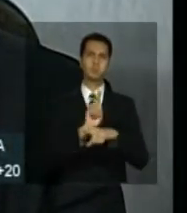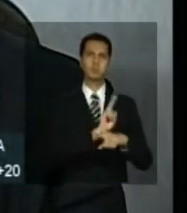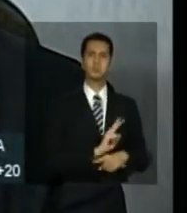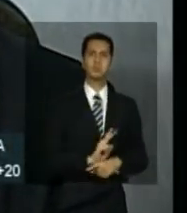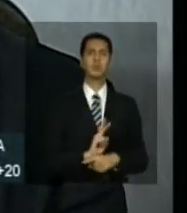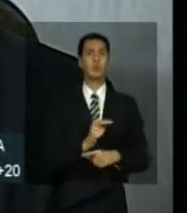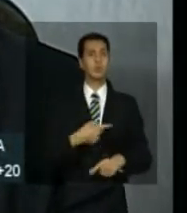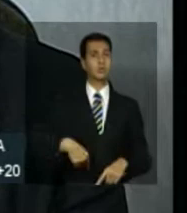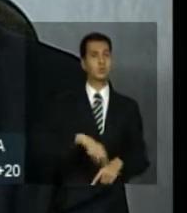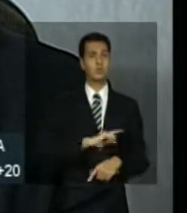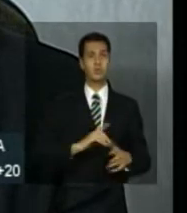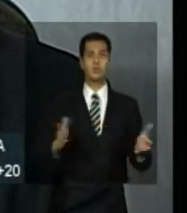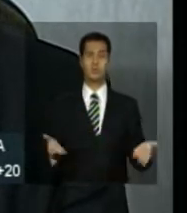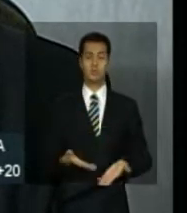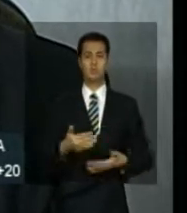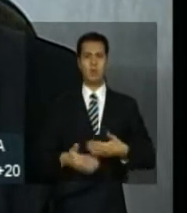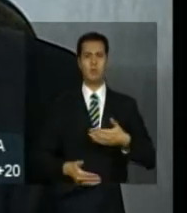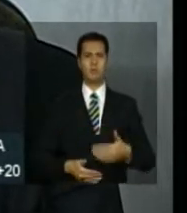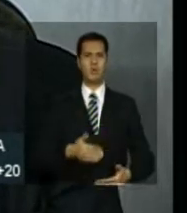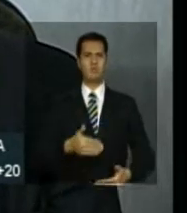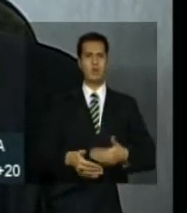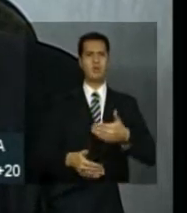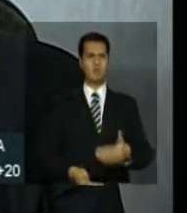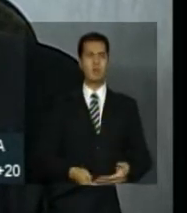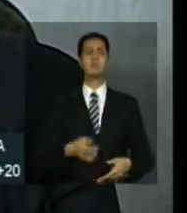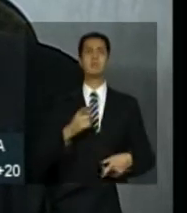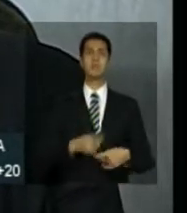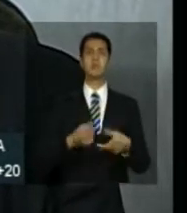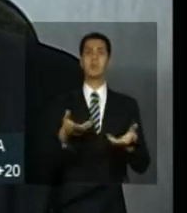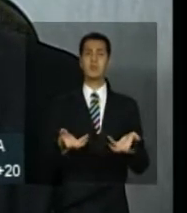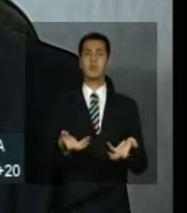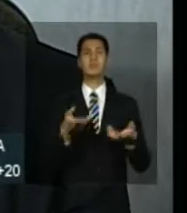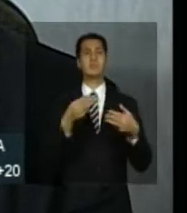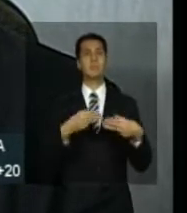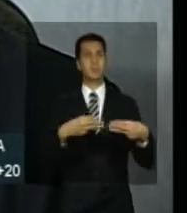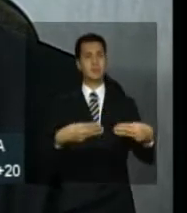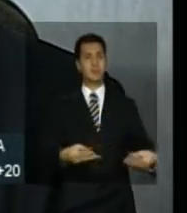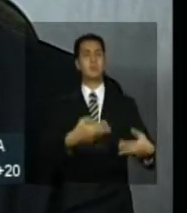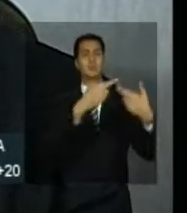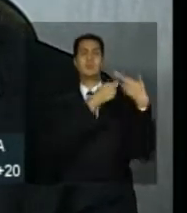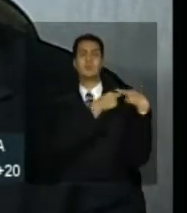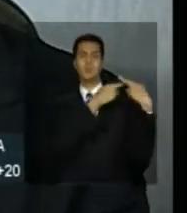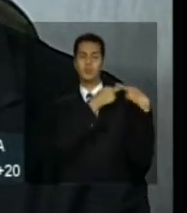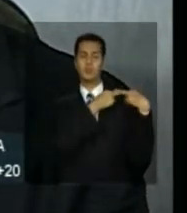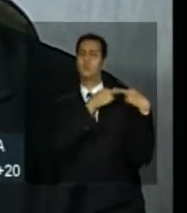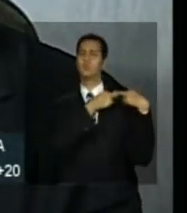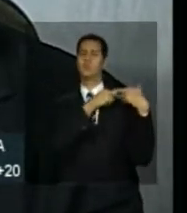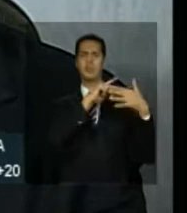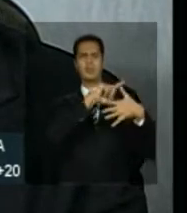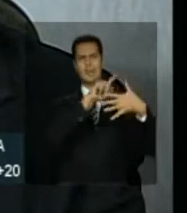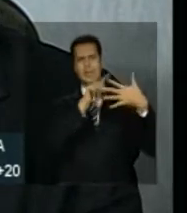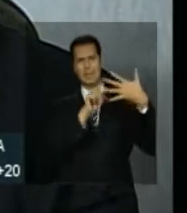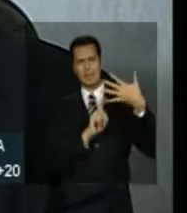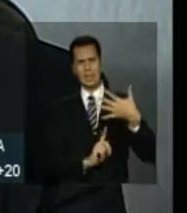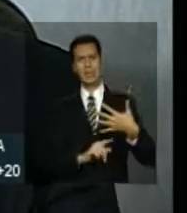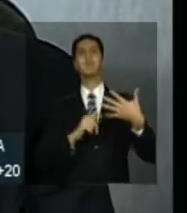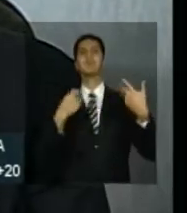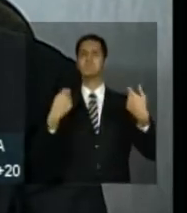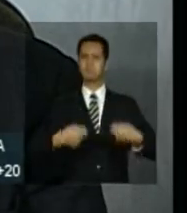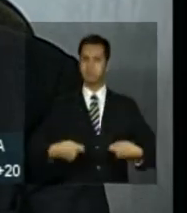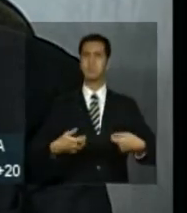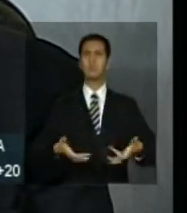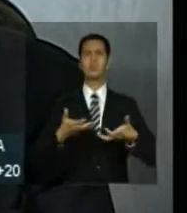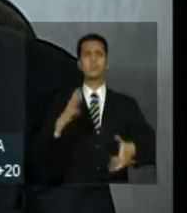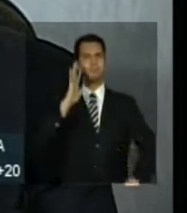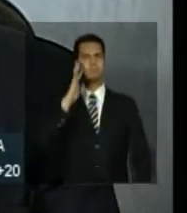Passos significativos para que o ministério cumpra definitivamente todas as suas responsabilidades perante